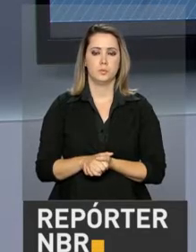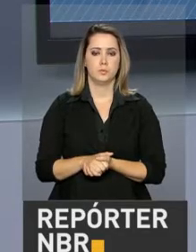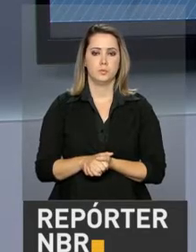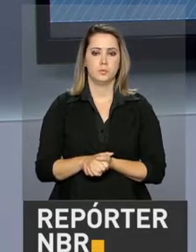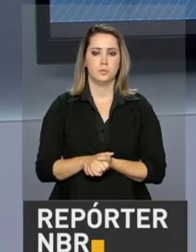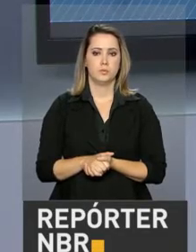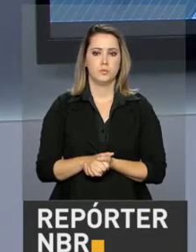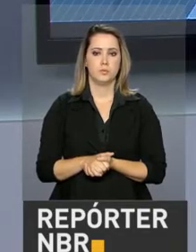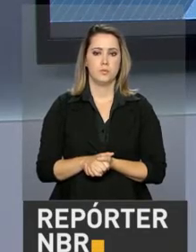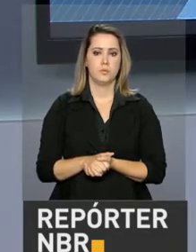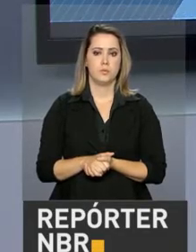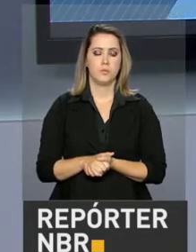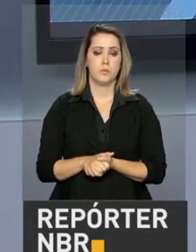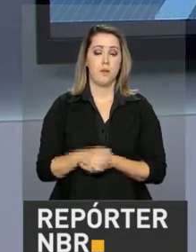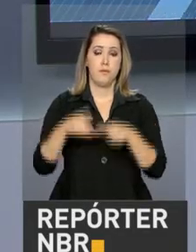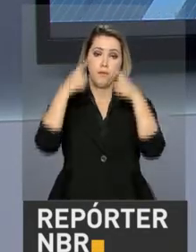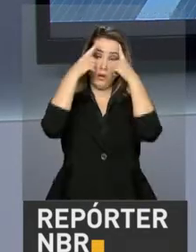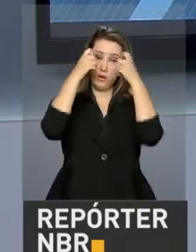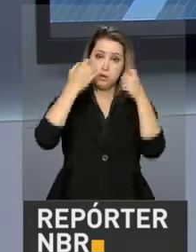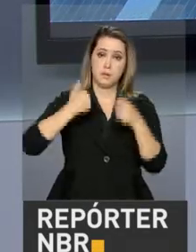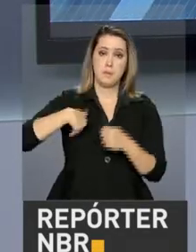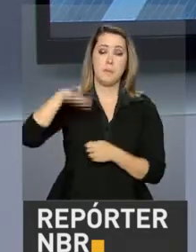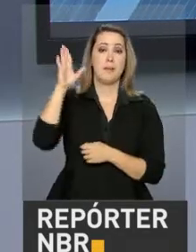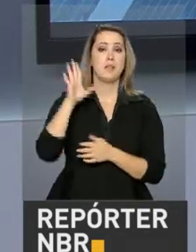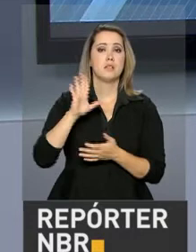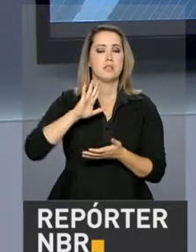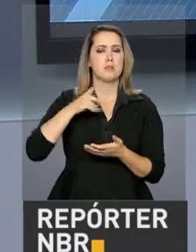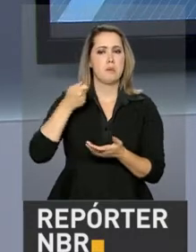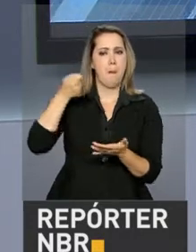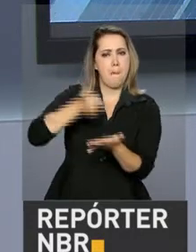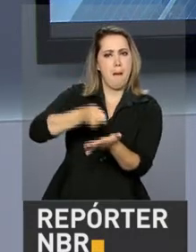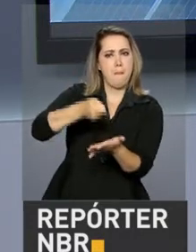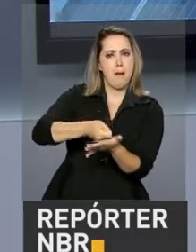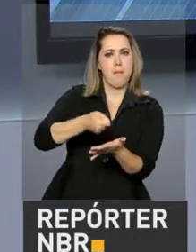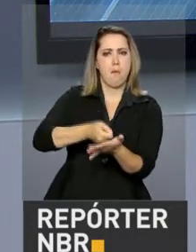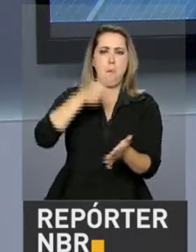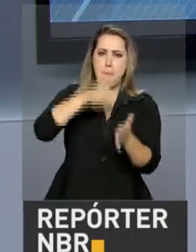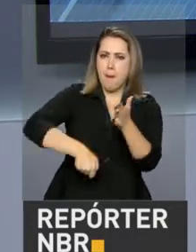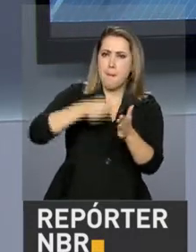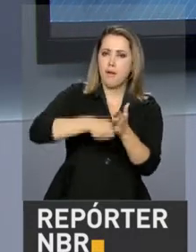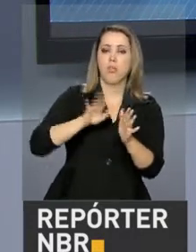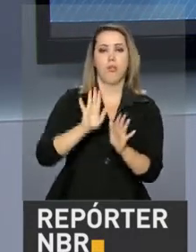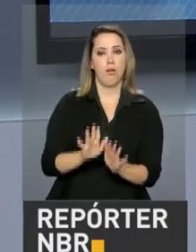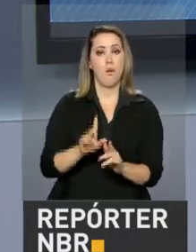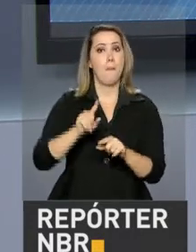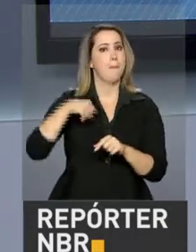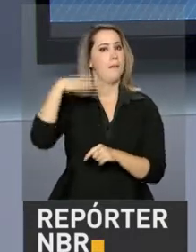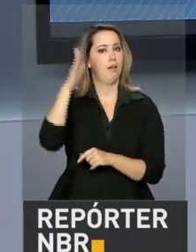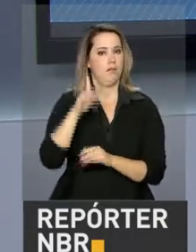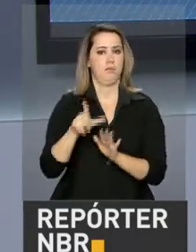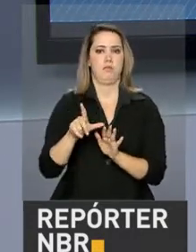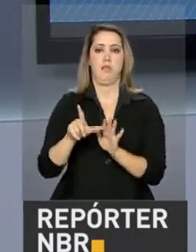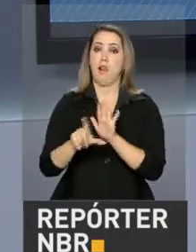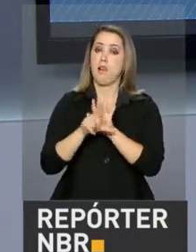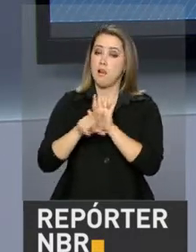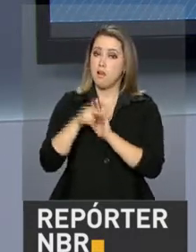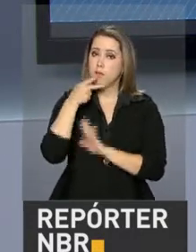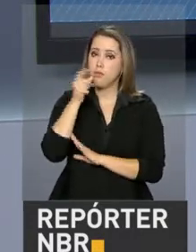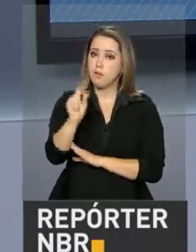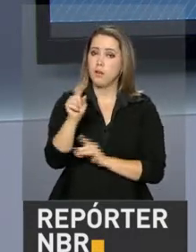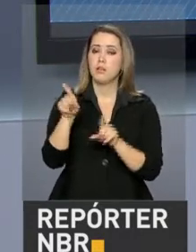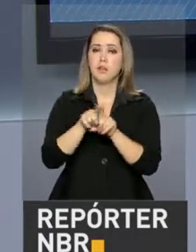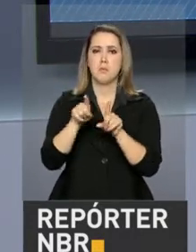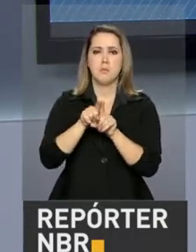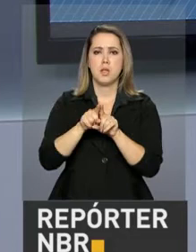A violência doméstica vai muito além da agressão física. Pela Lei Maria da Penha, também são considerados crimes os